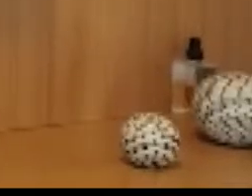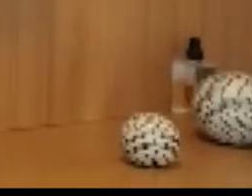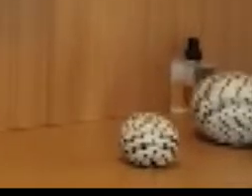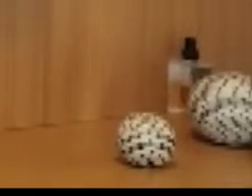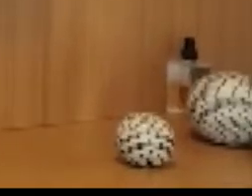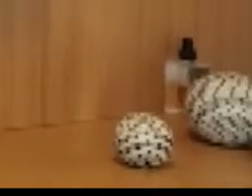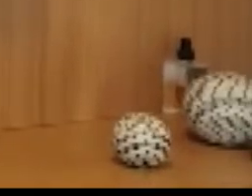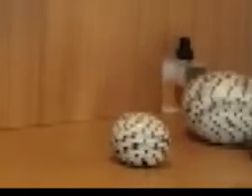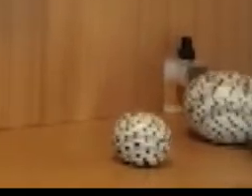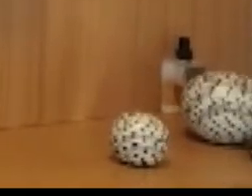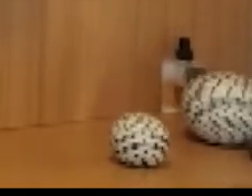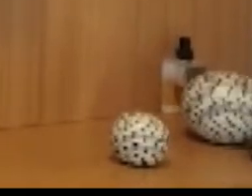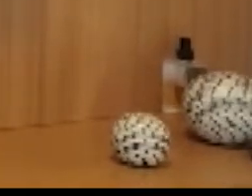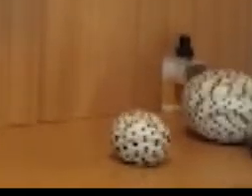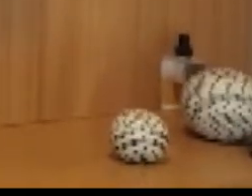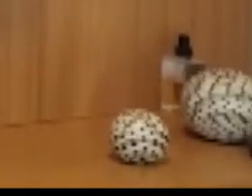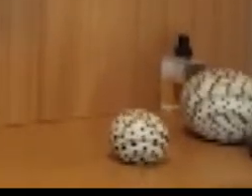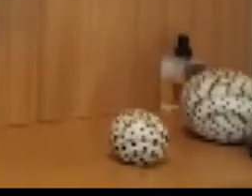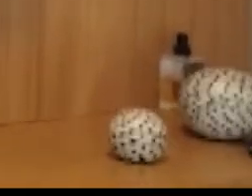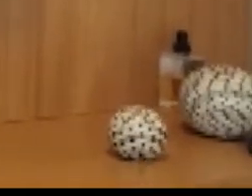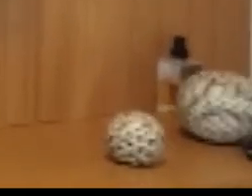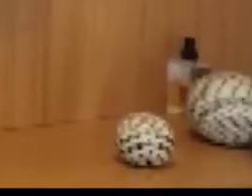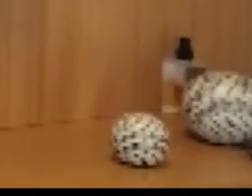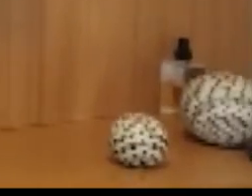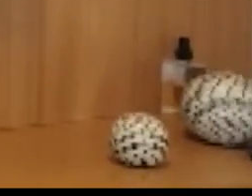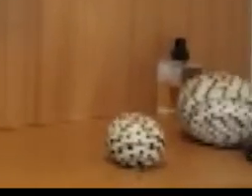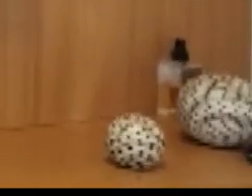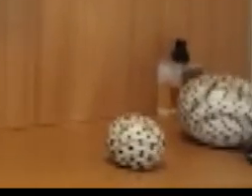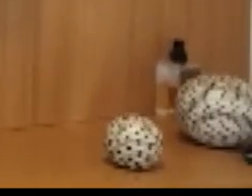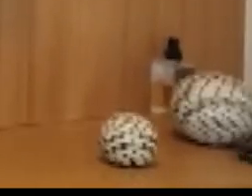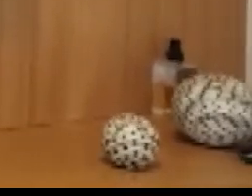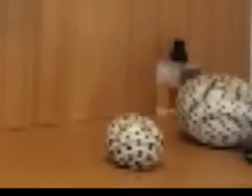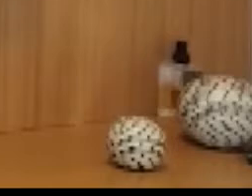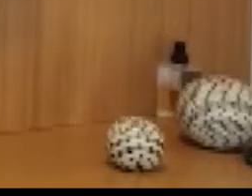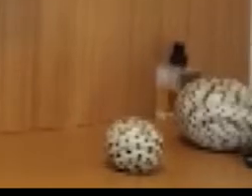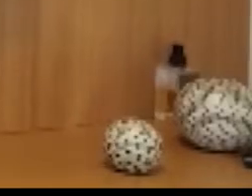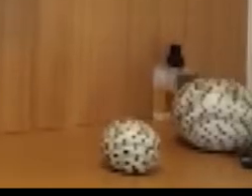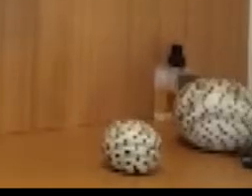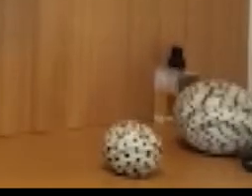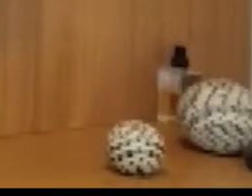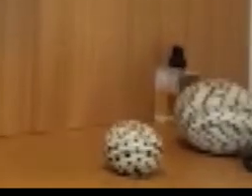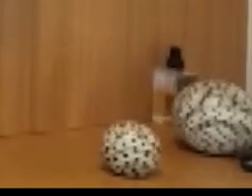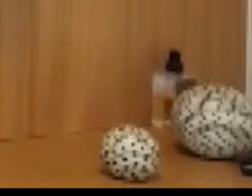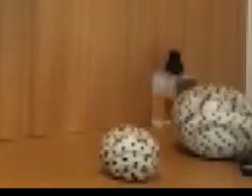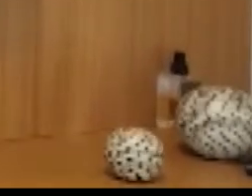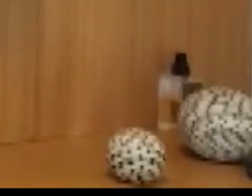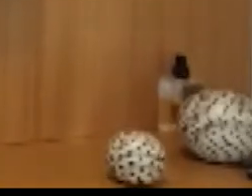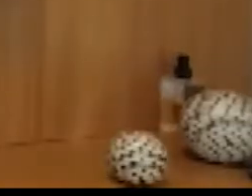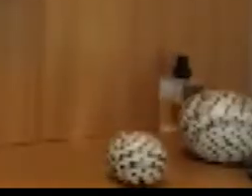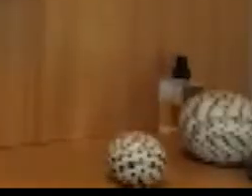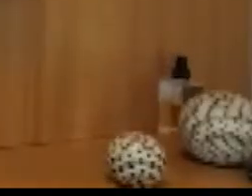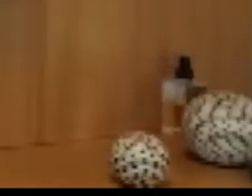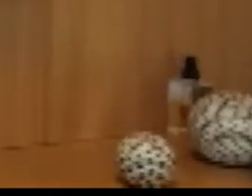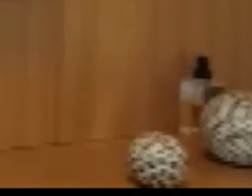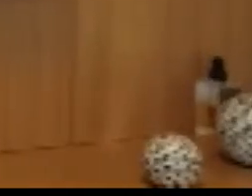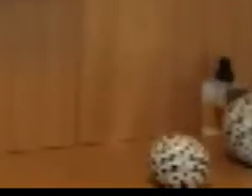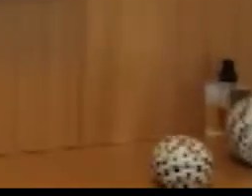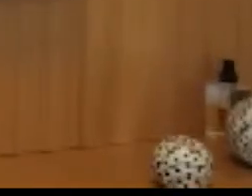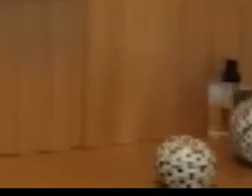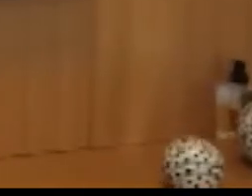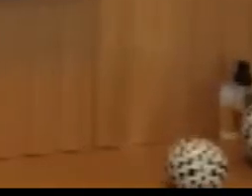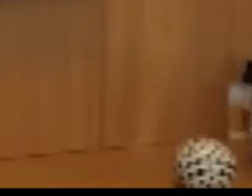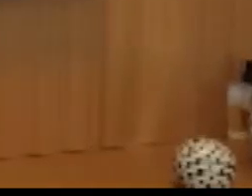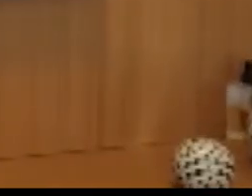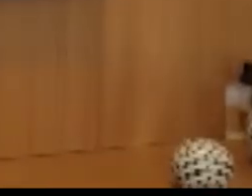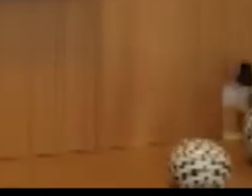de serviços e, como tal, elas são empresas que podem pedir a recuperação judicial para evitar a sua falência e encerramento de